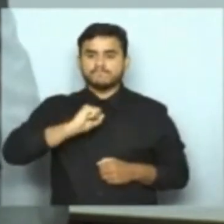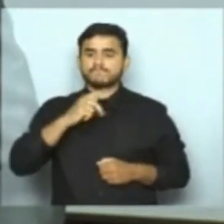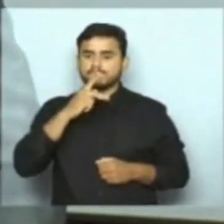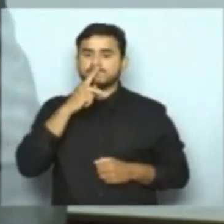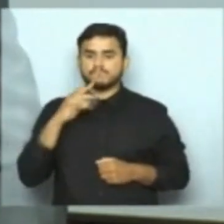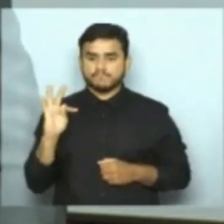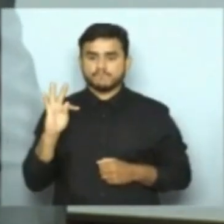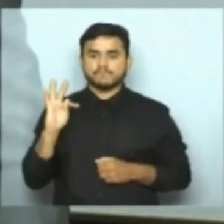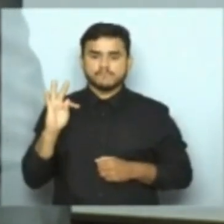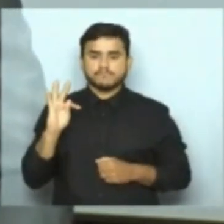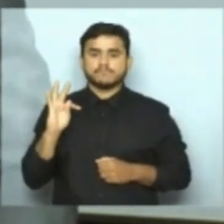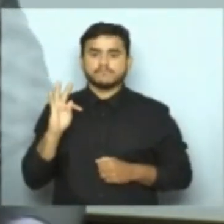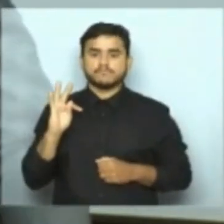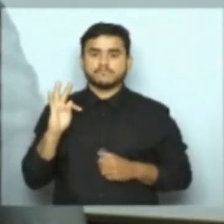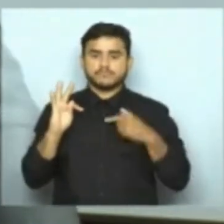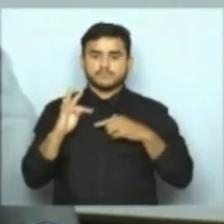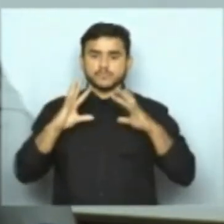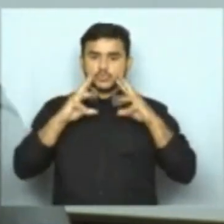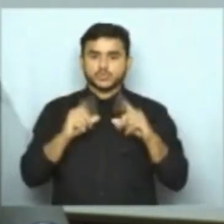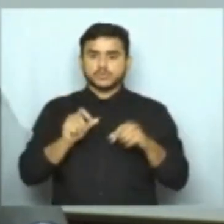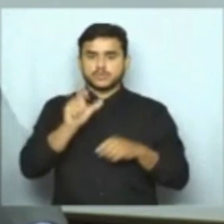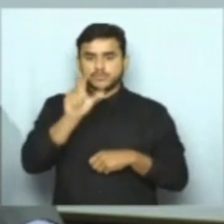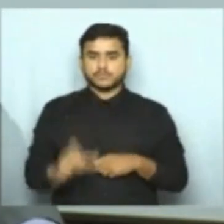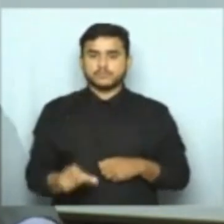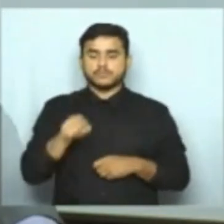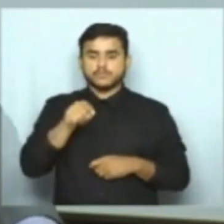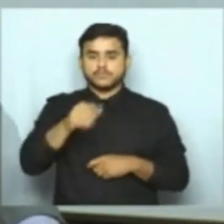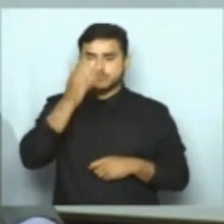coragem de avaliar a conduta de um militante e tomar posição.